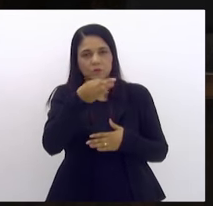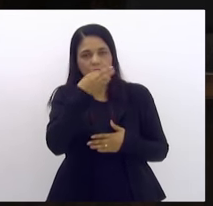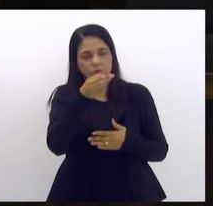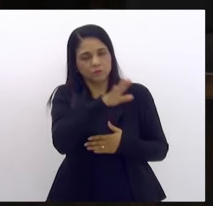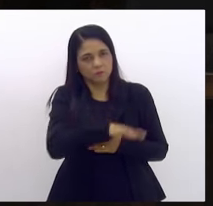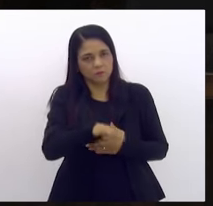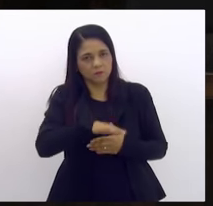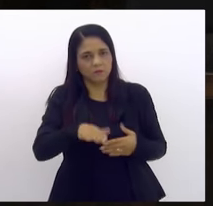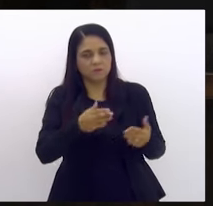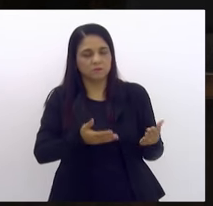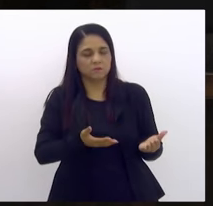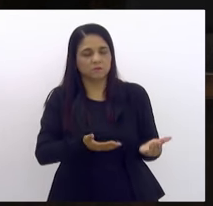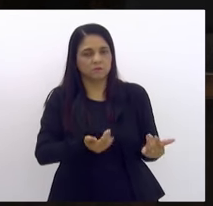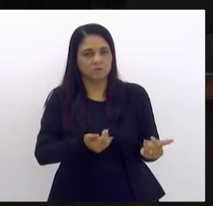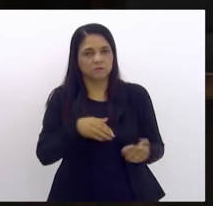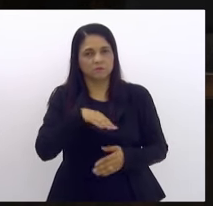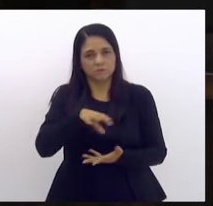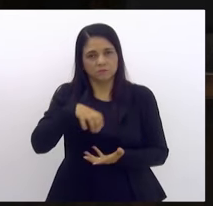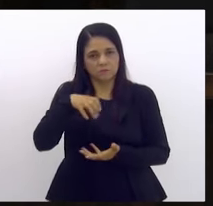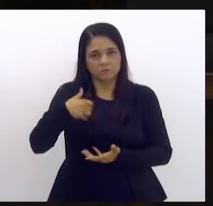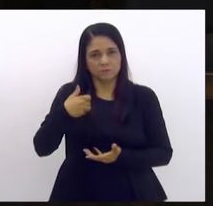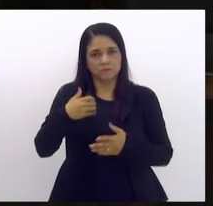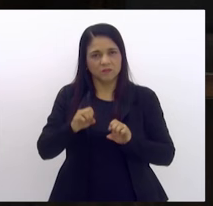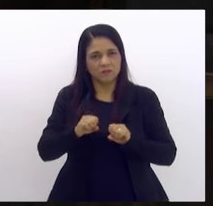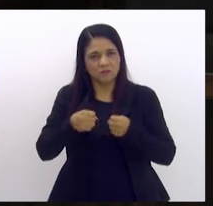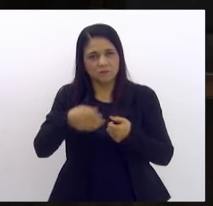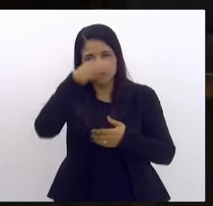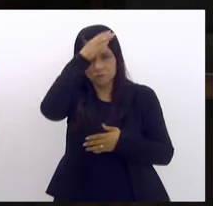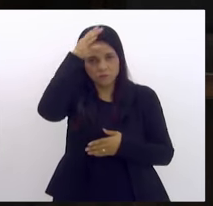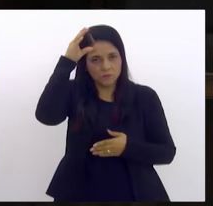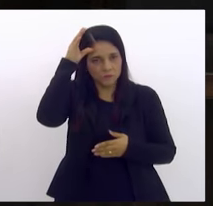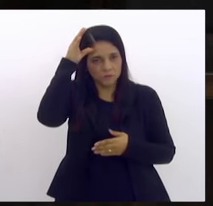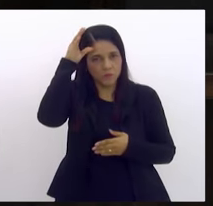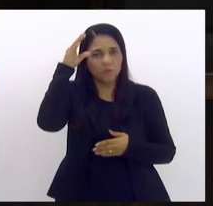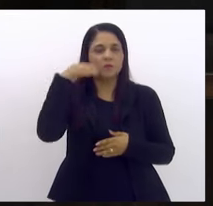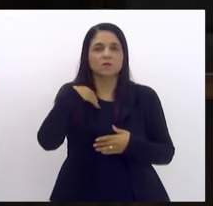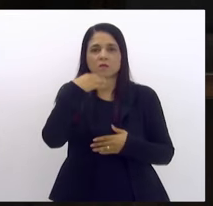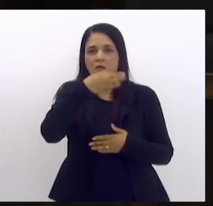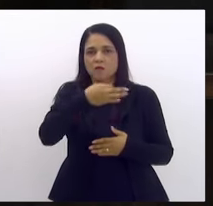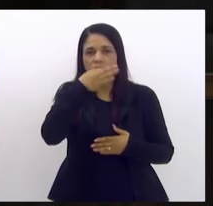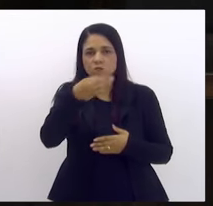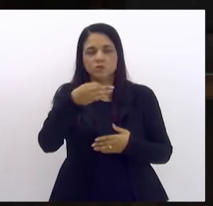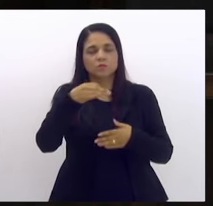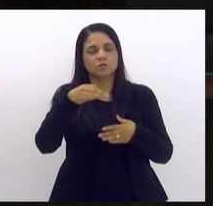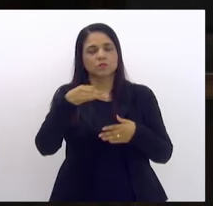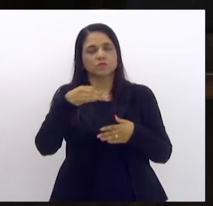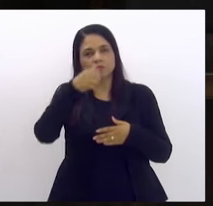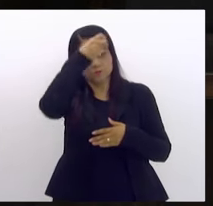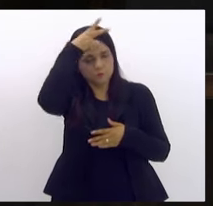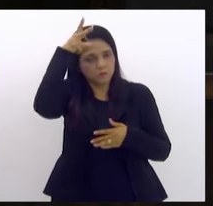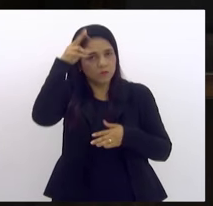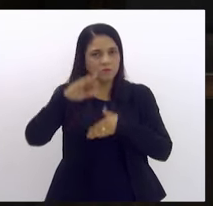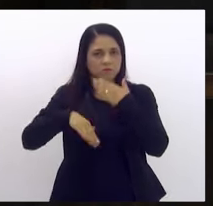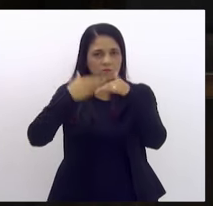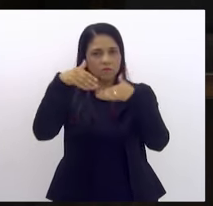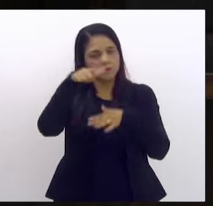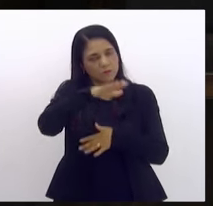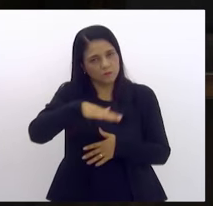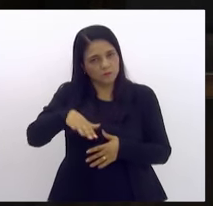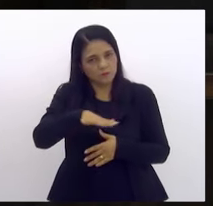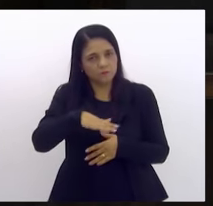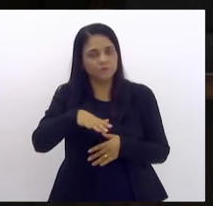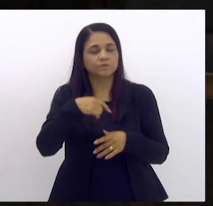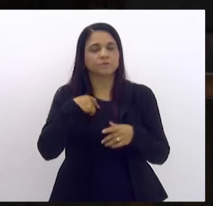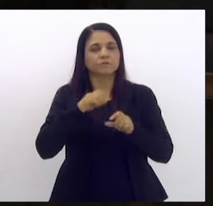Adolescente e do Idoso, de Defesa do Consumidor e Assuntos Municipal e Desenvolvimento Regional,